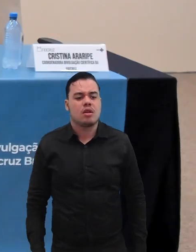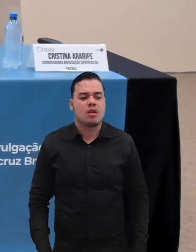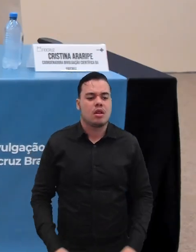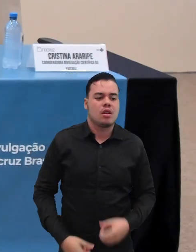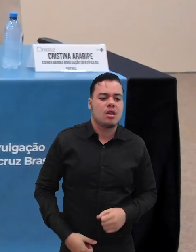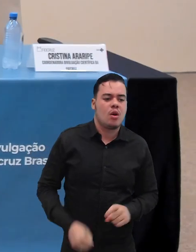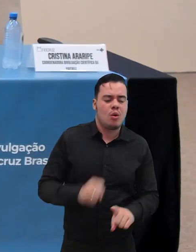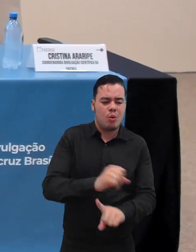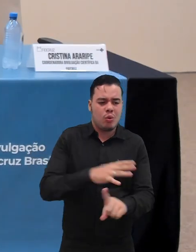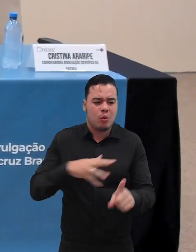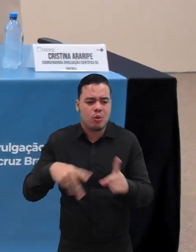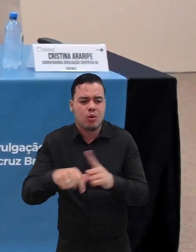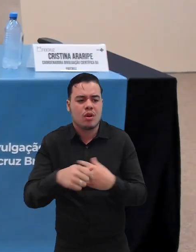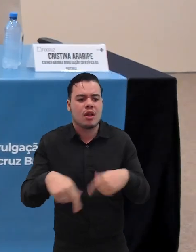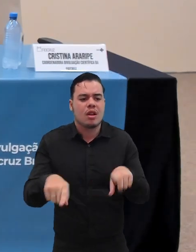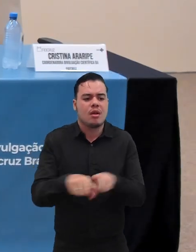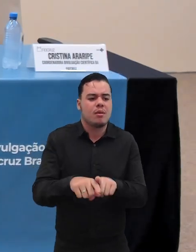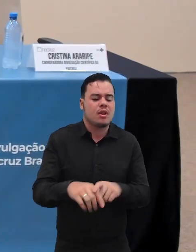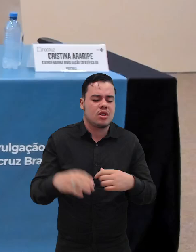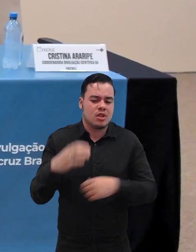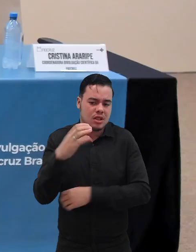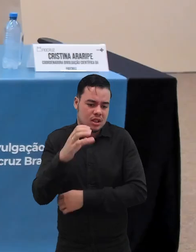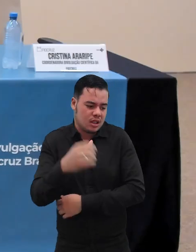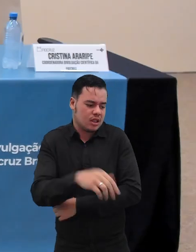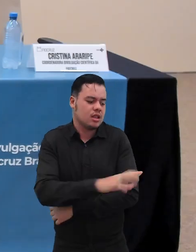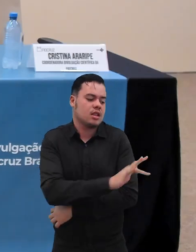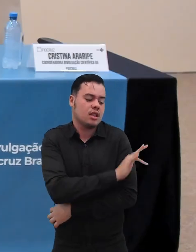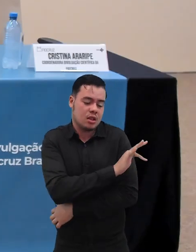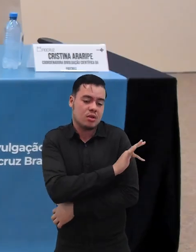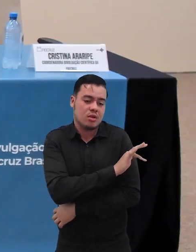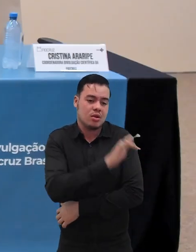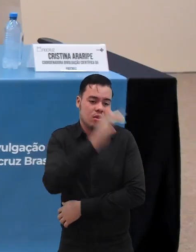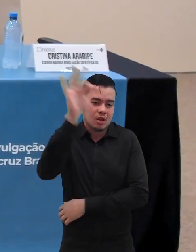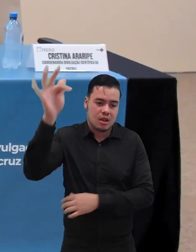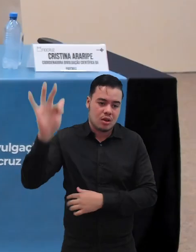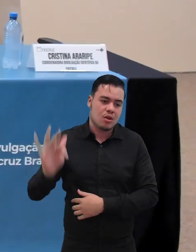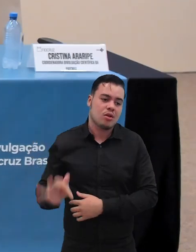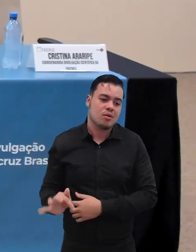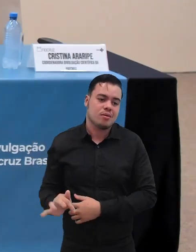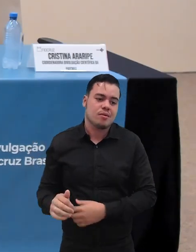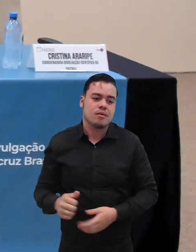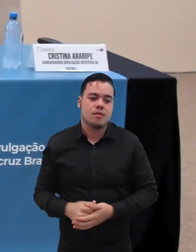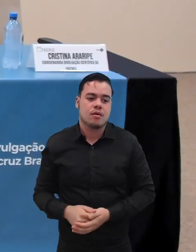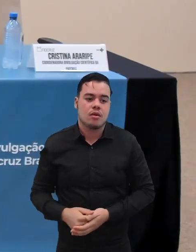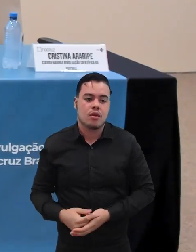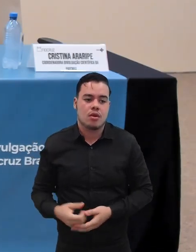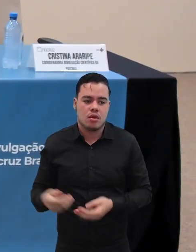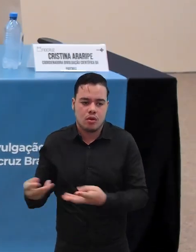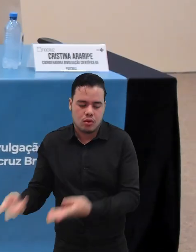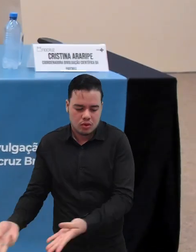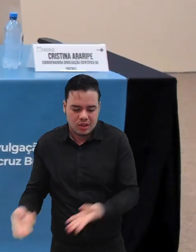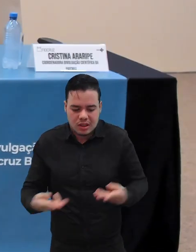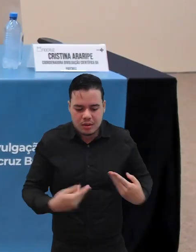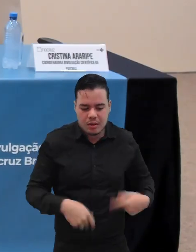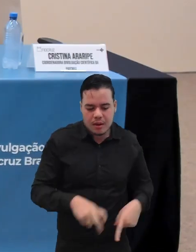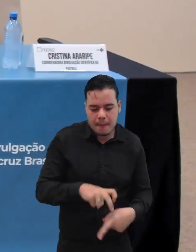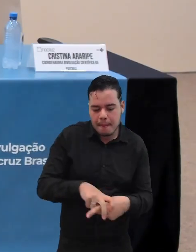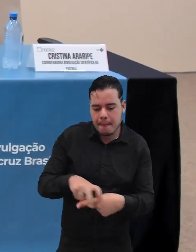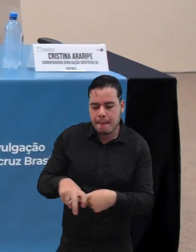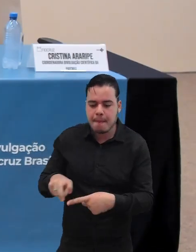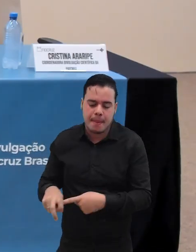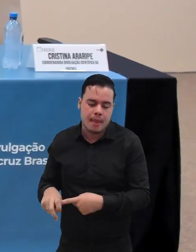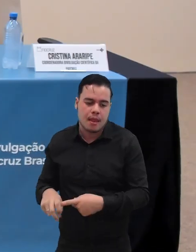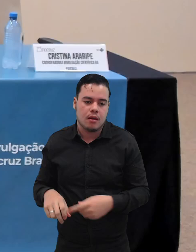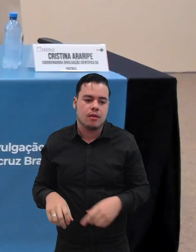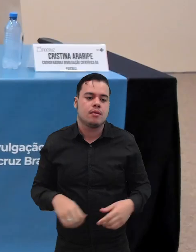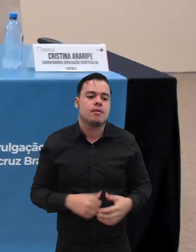e popularizar a carreira de ciência e tecnologia. E não por acaso, claro, eu vou chamar para compor a nossa mesa de abertura. E uma das